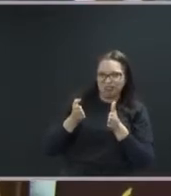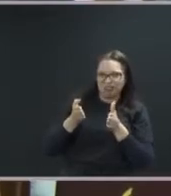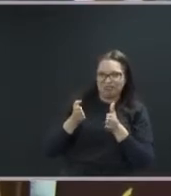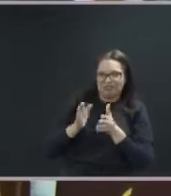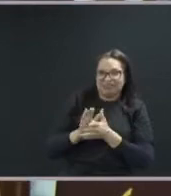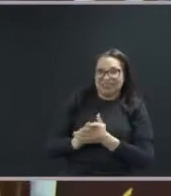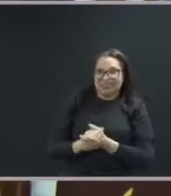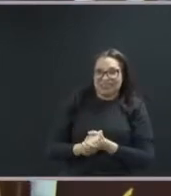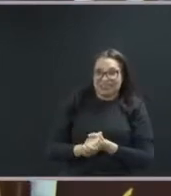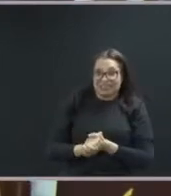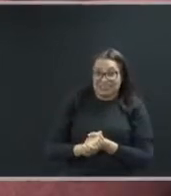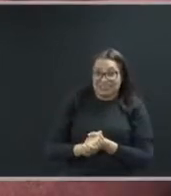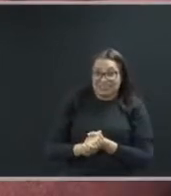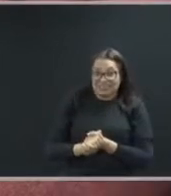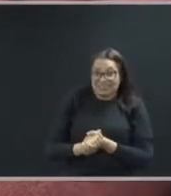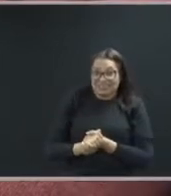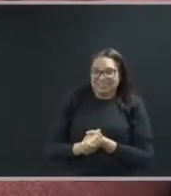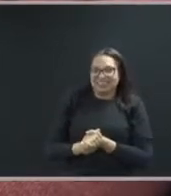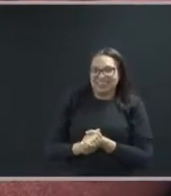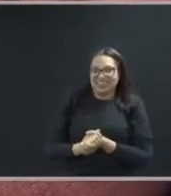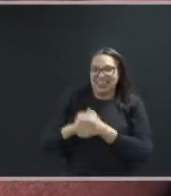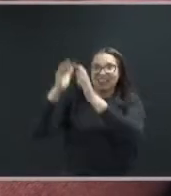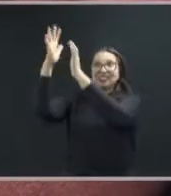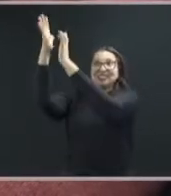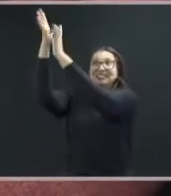Se ele vir nessa noite,